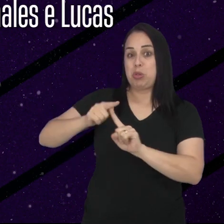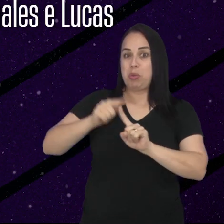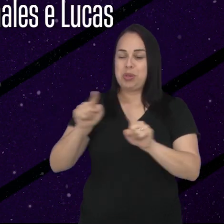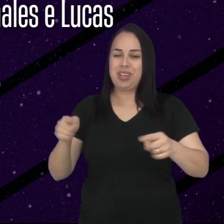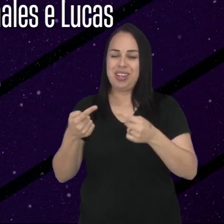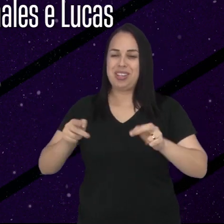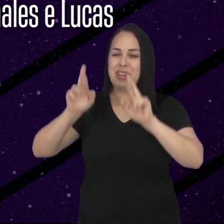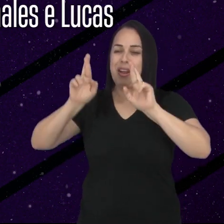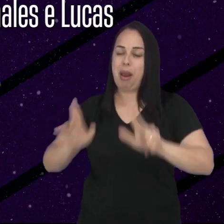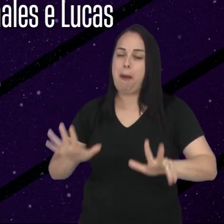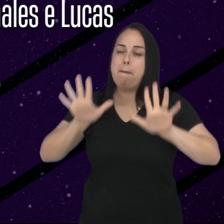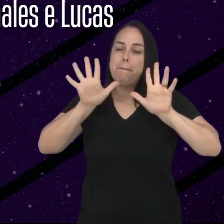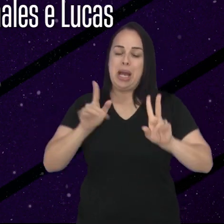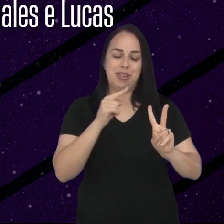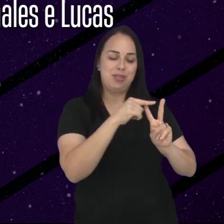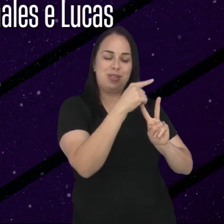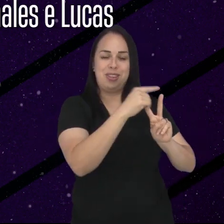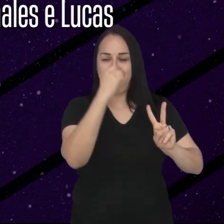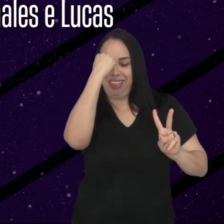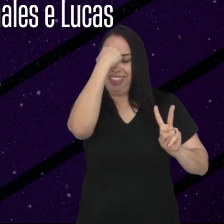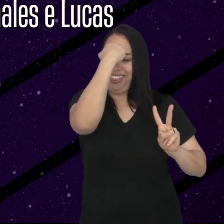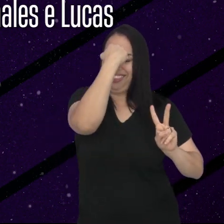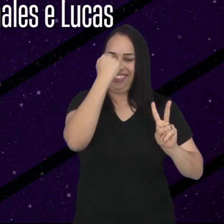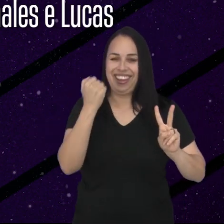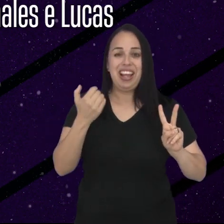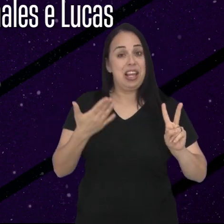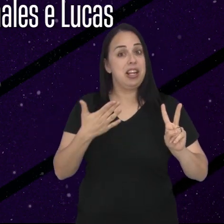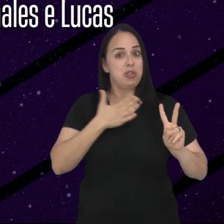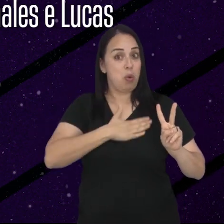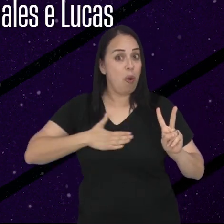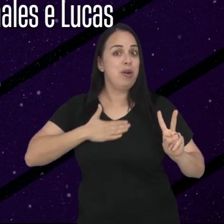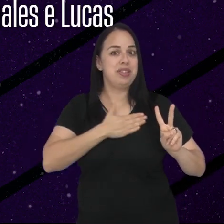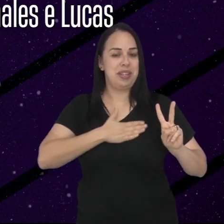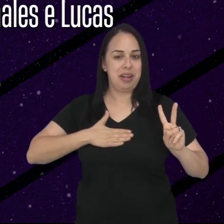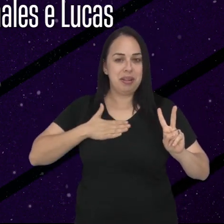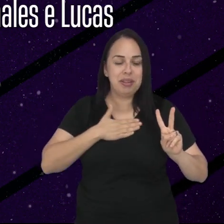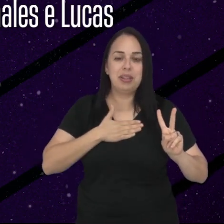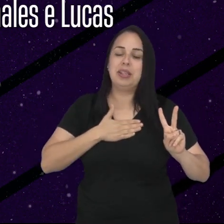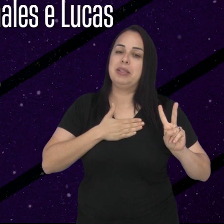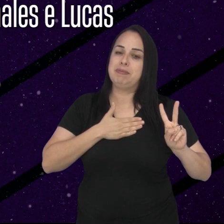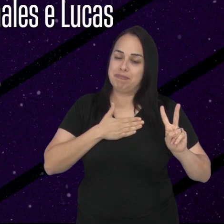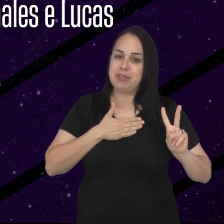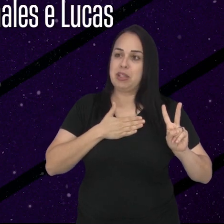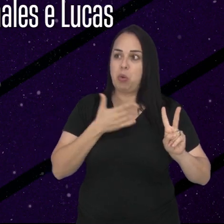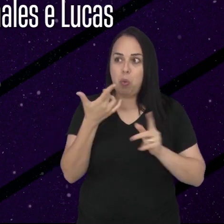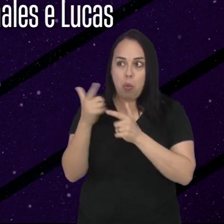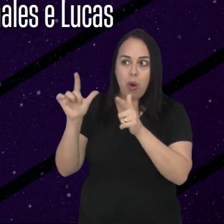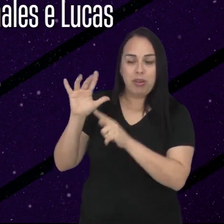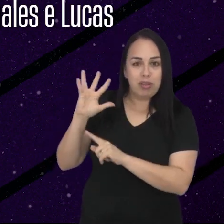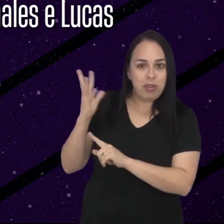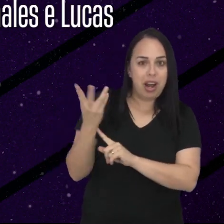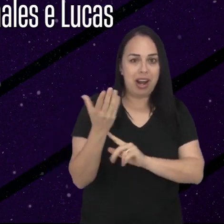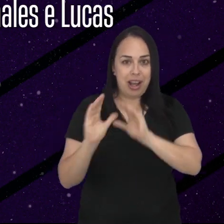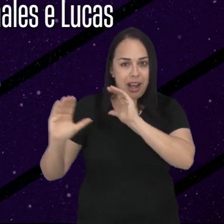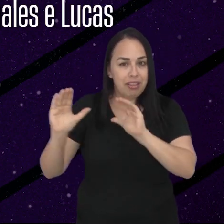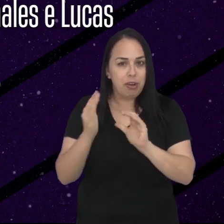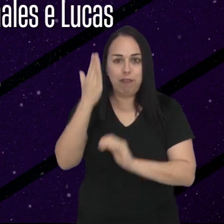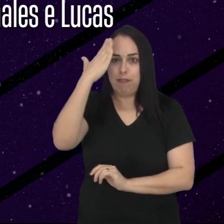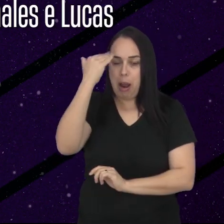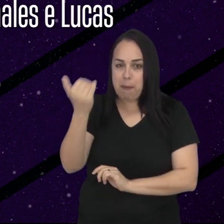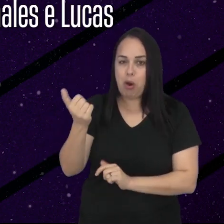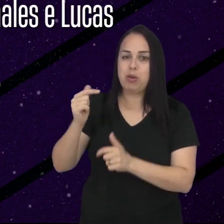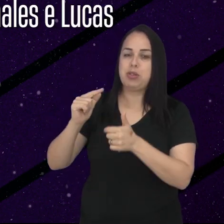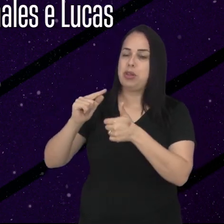mas foi no sertanejo que eles se encontraram, inspirados sobretudo por artistas clássicos, como